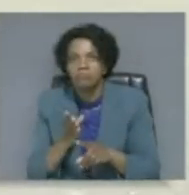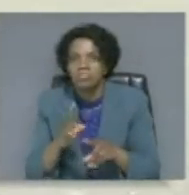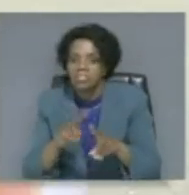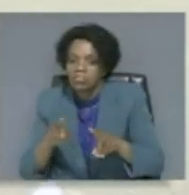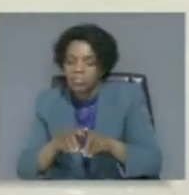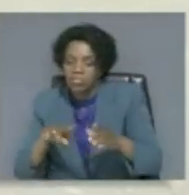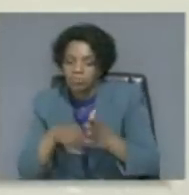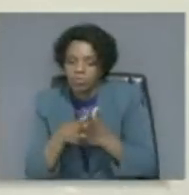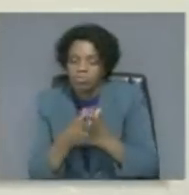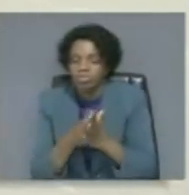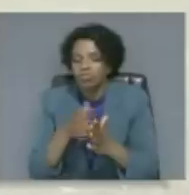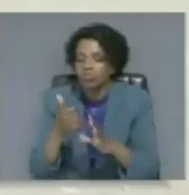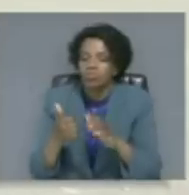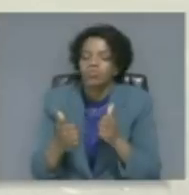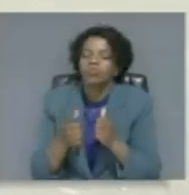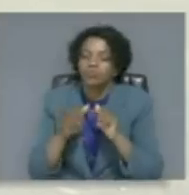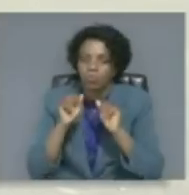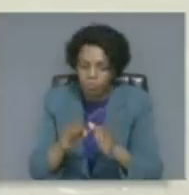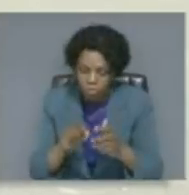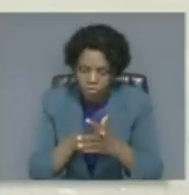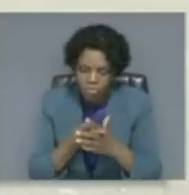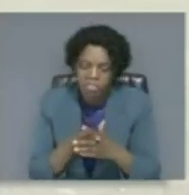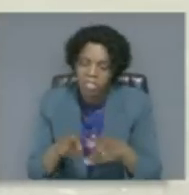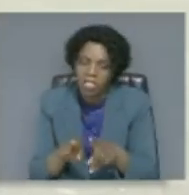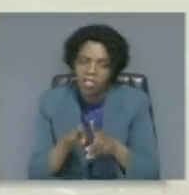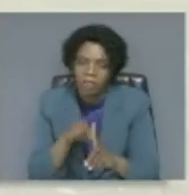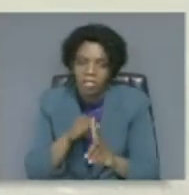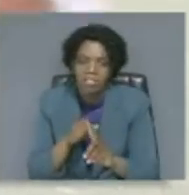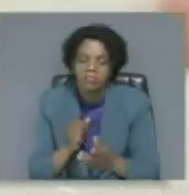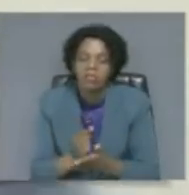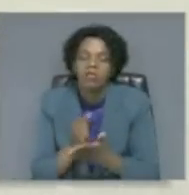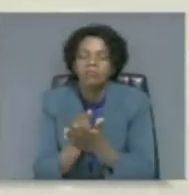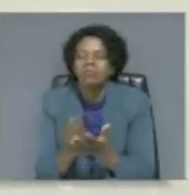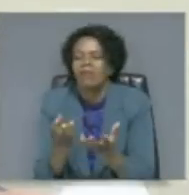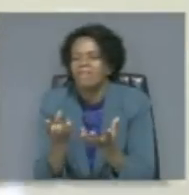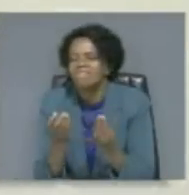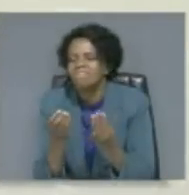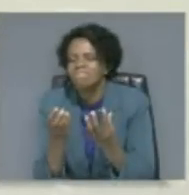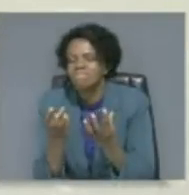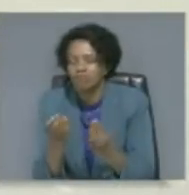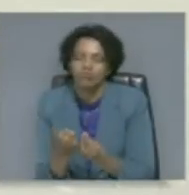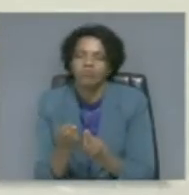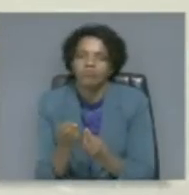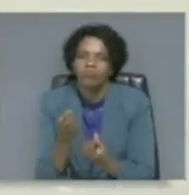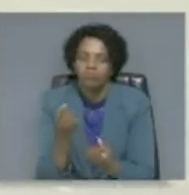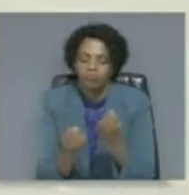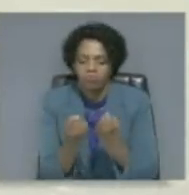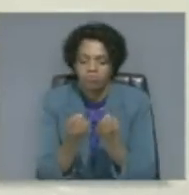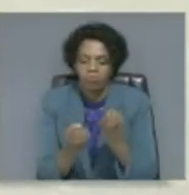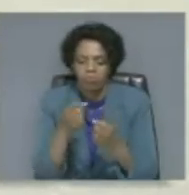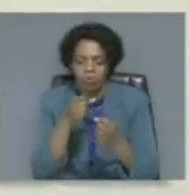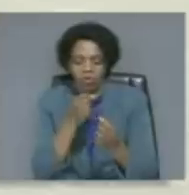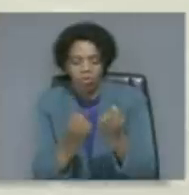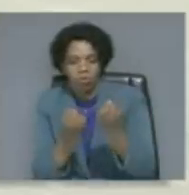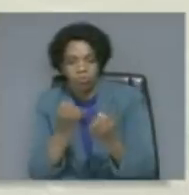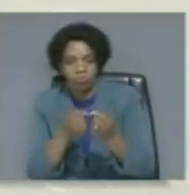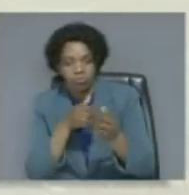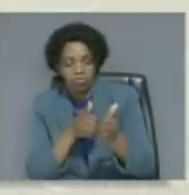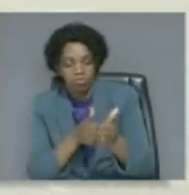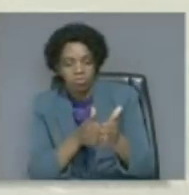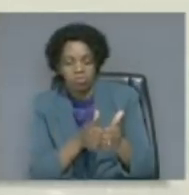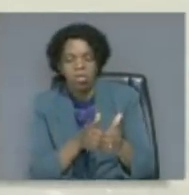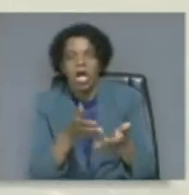várias outras obras estão em curso e que, na verdade, vão melhorar a mobilidade rodoviária viária aqui na cidade capital.